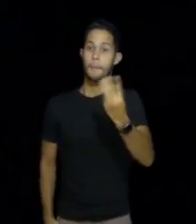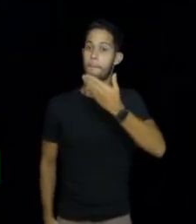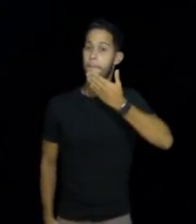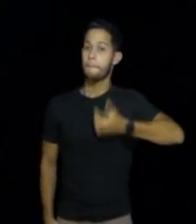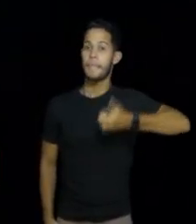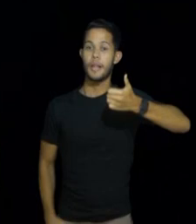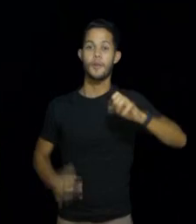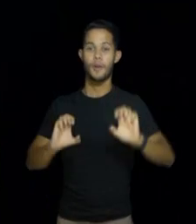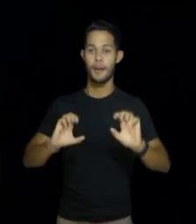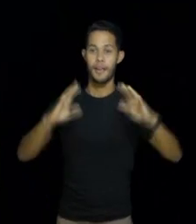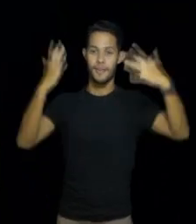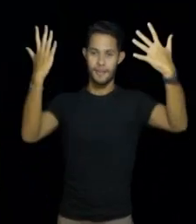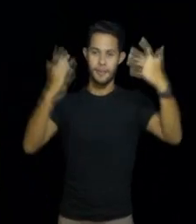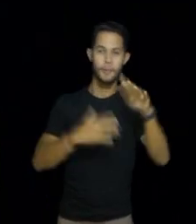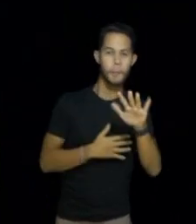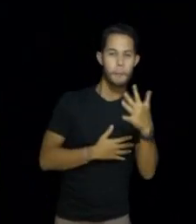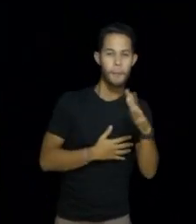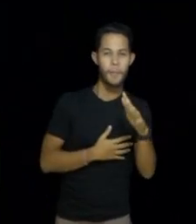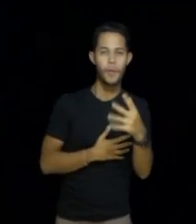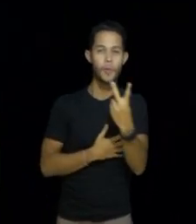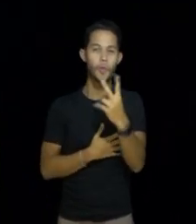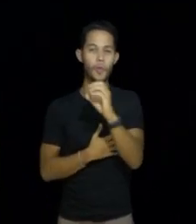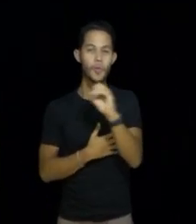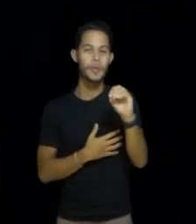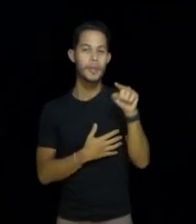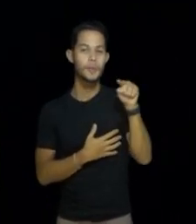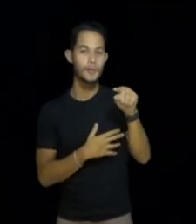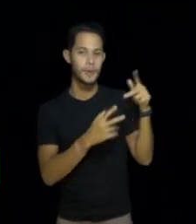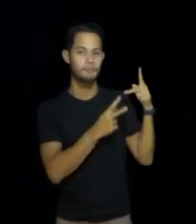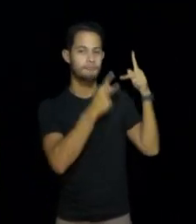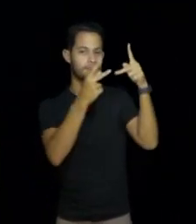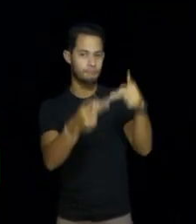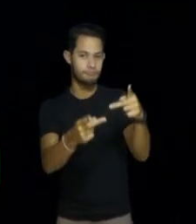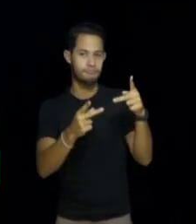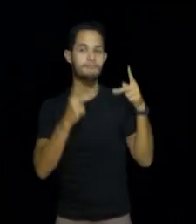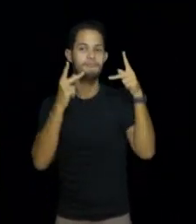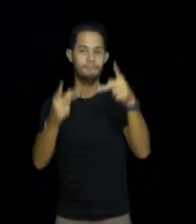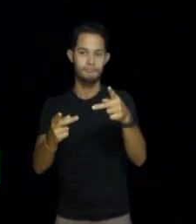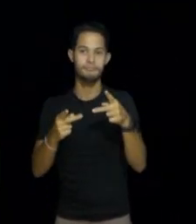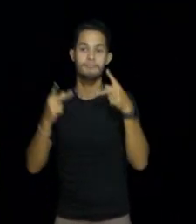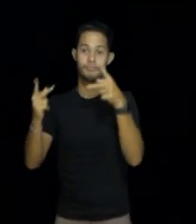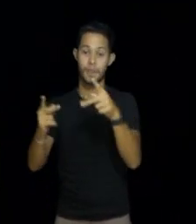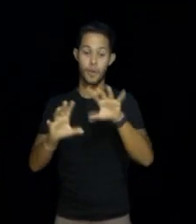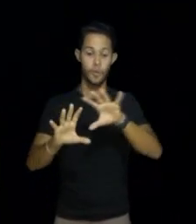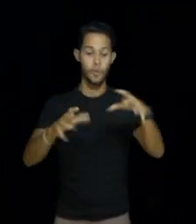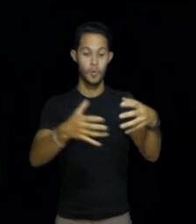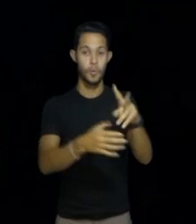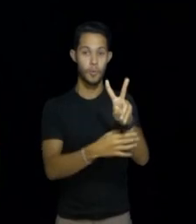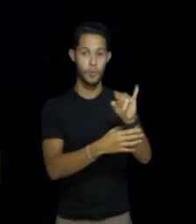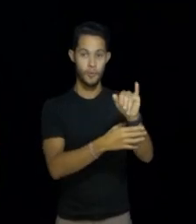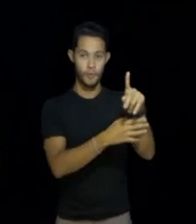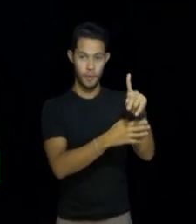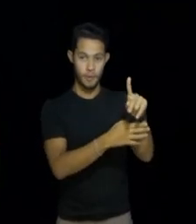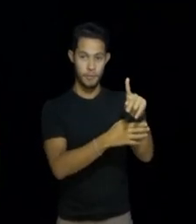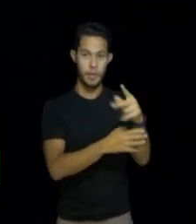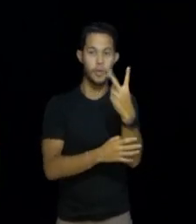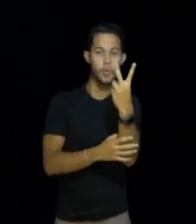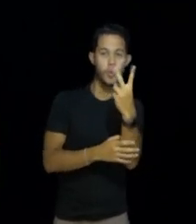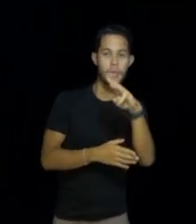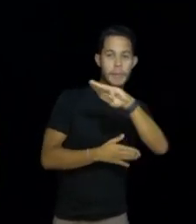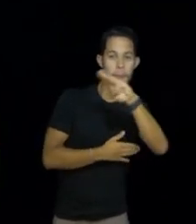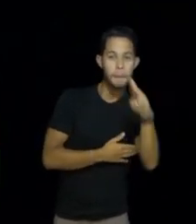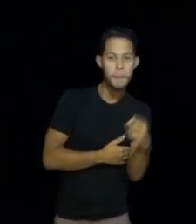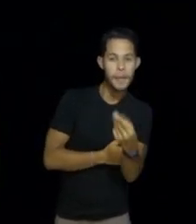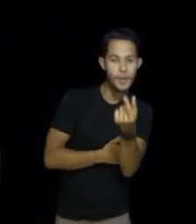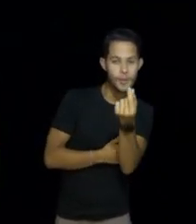média de 200 mil visitantes. E a VIP organiza esse evento com R$ 2 milhões. É um valor muito pequeno para um evento